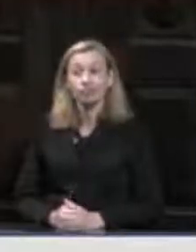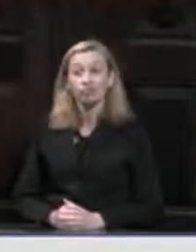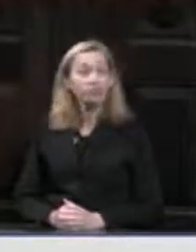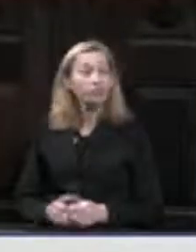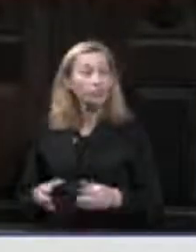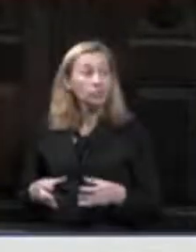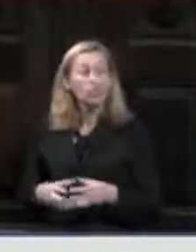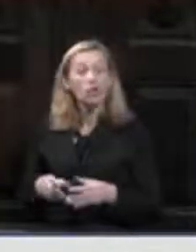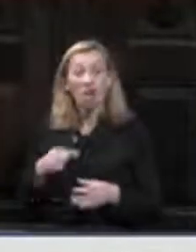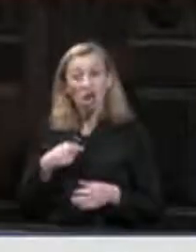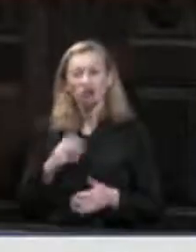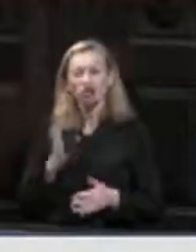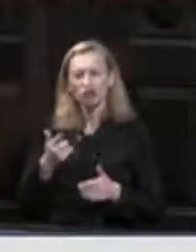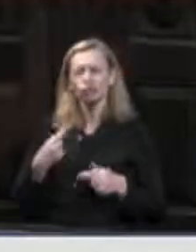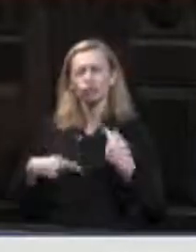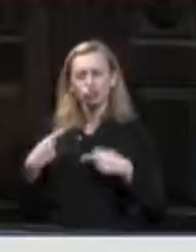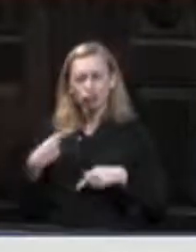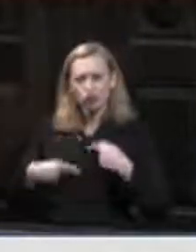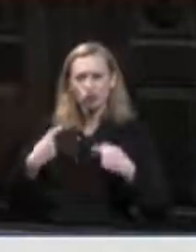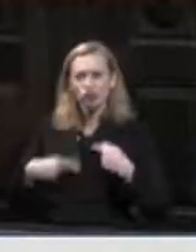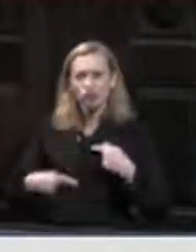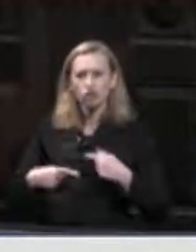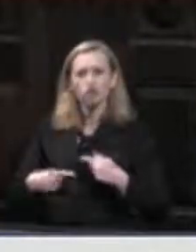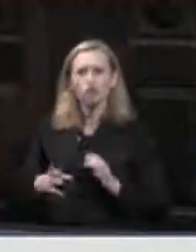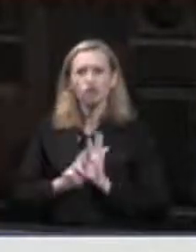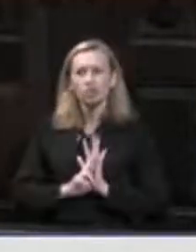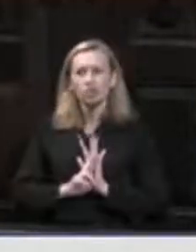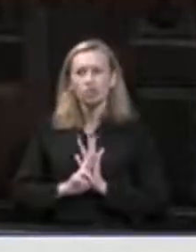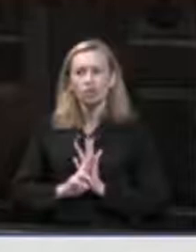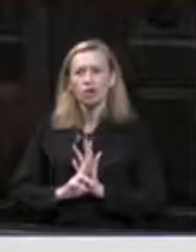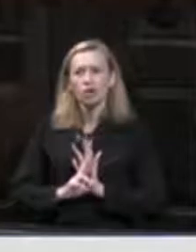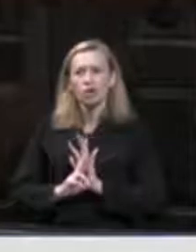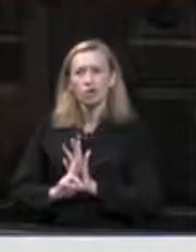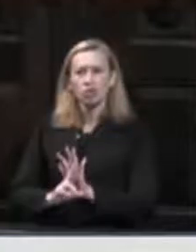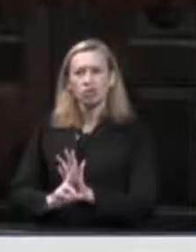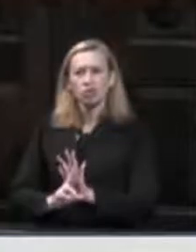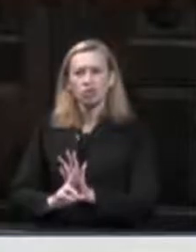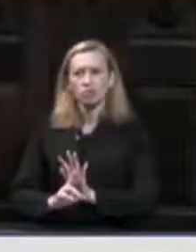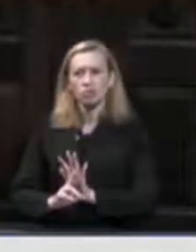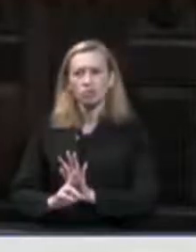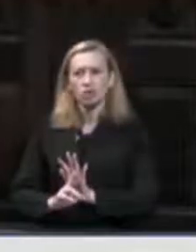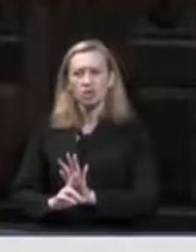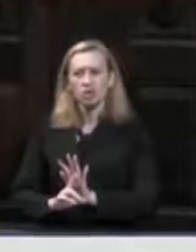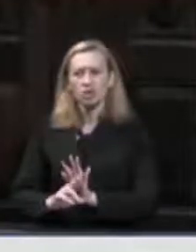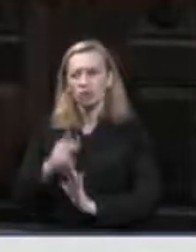eu discuti com representantes do DEGASE a respeito deles.